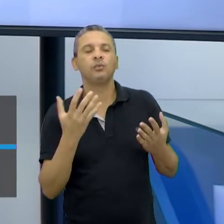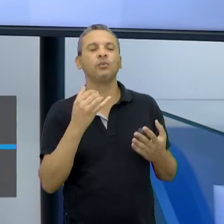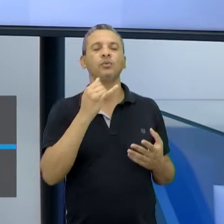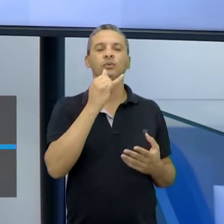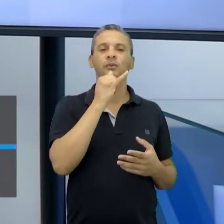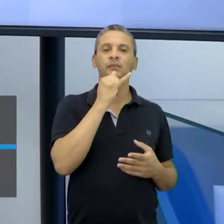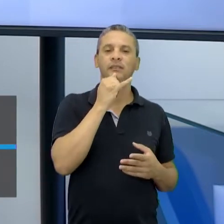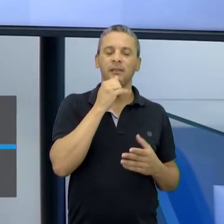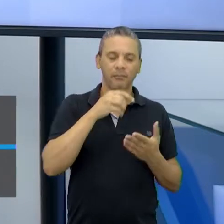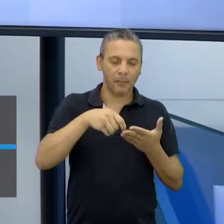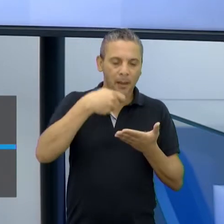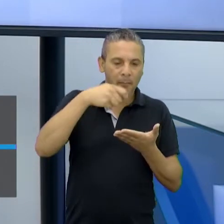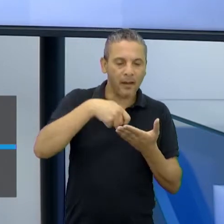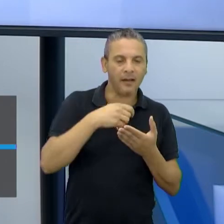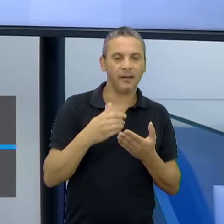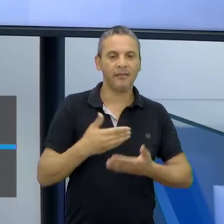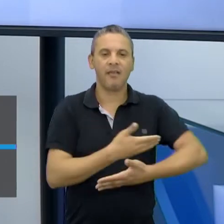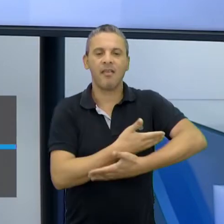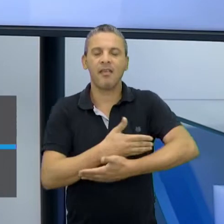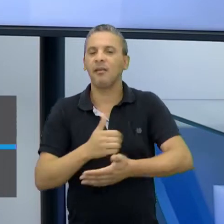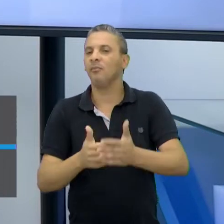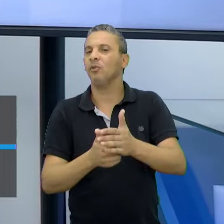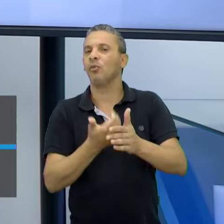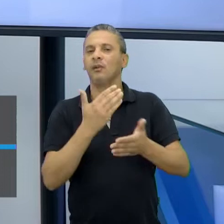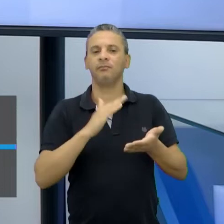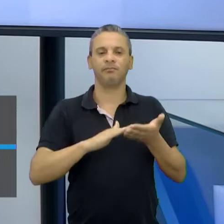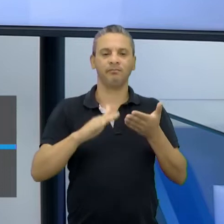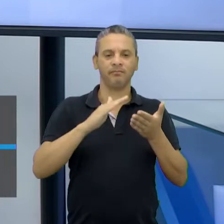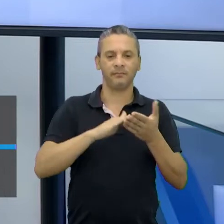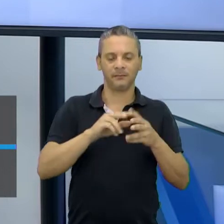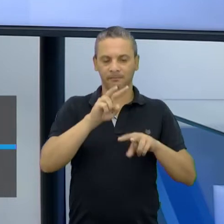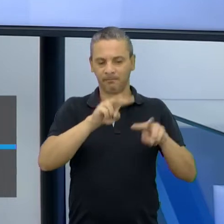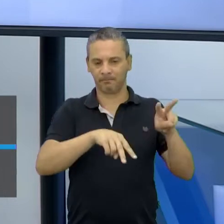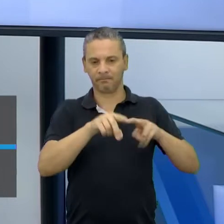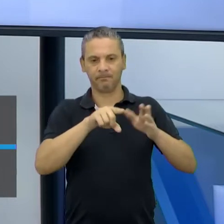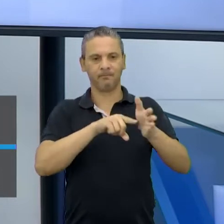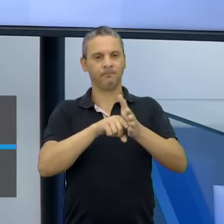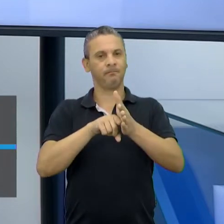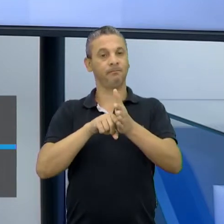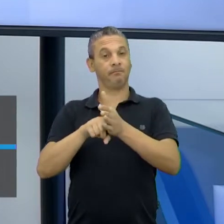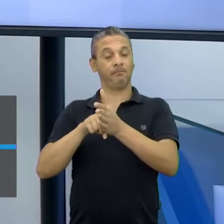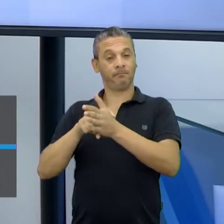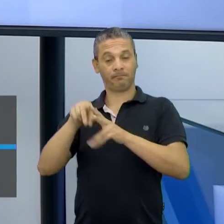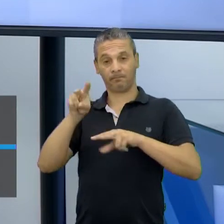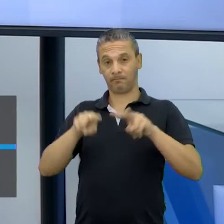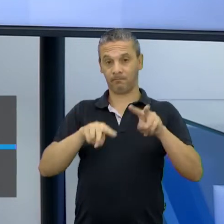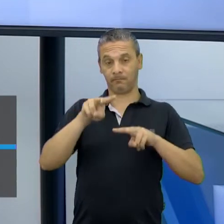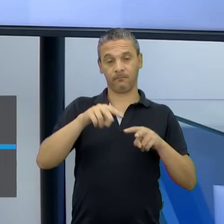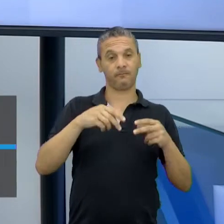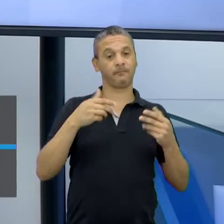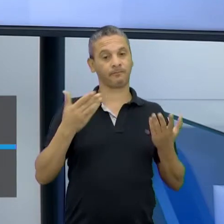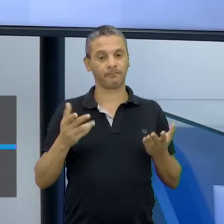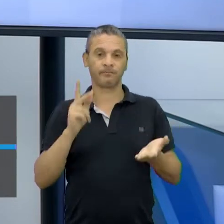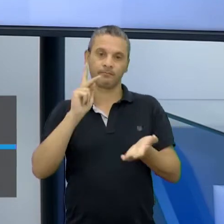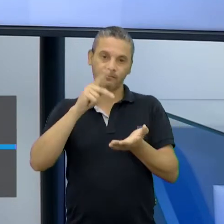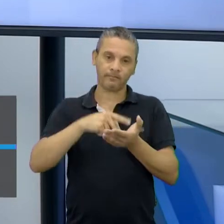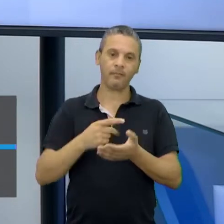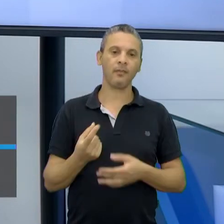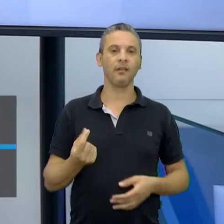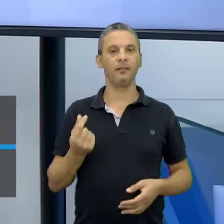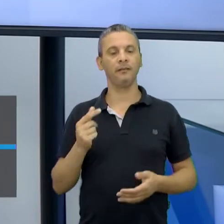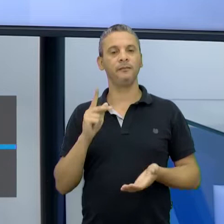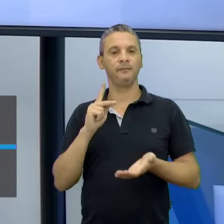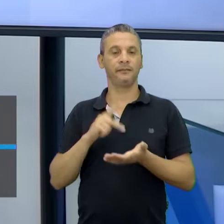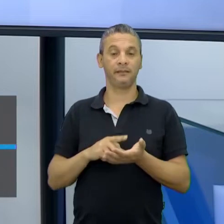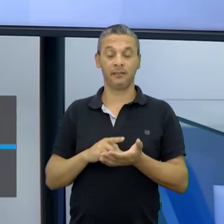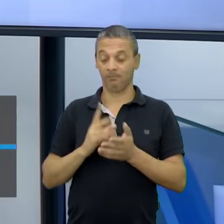aquelas papinhas, e a gente vai fazendo aí uma análise de quanto pode ser que a gente gastou. Óbvio que o valor real a